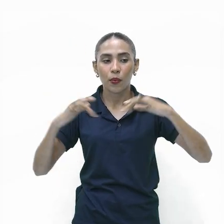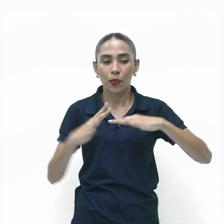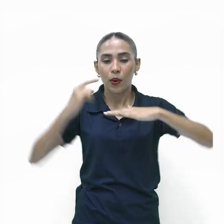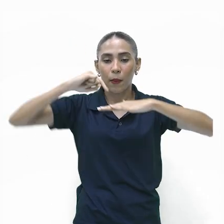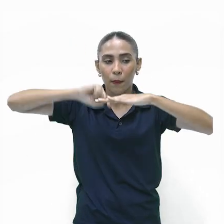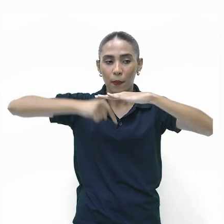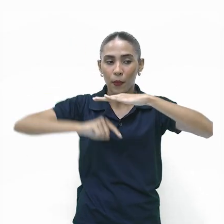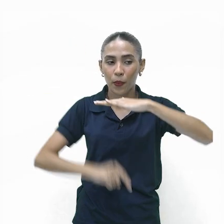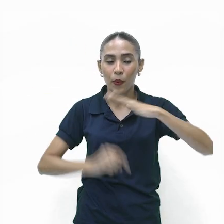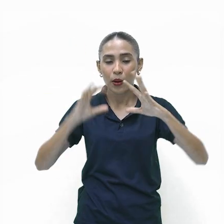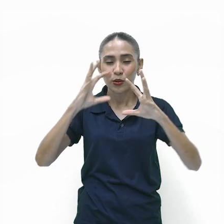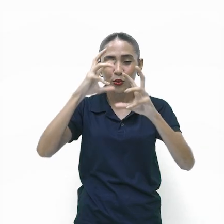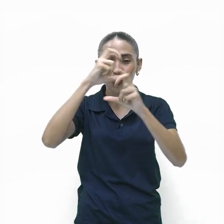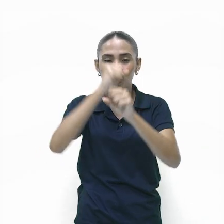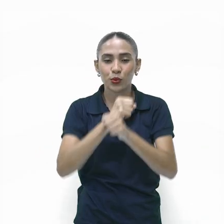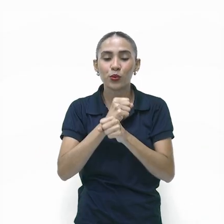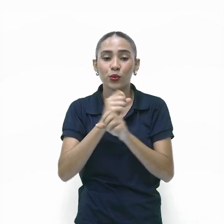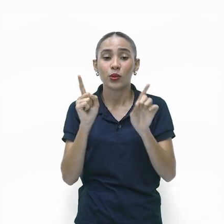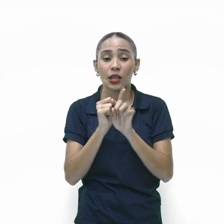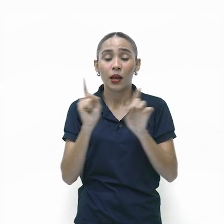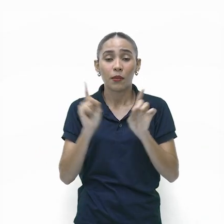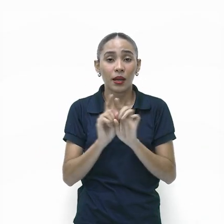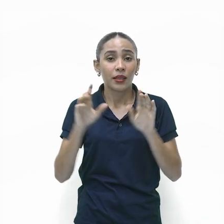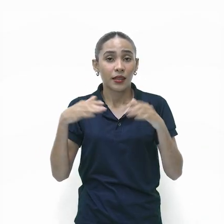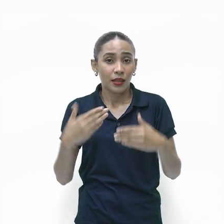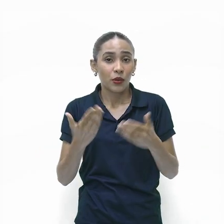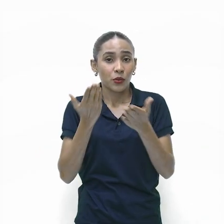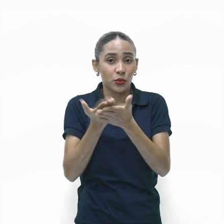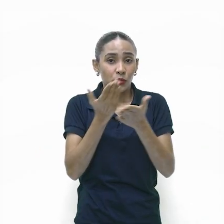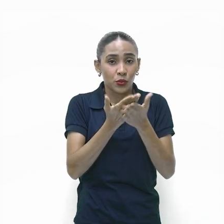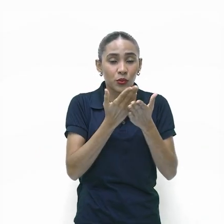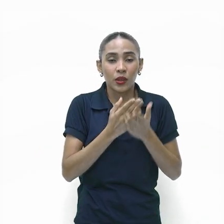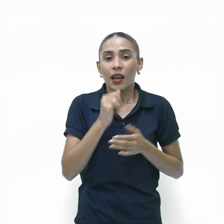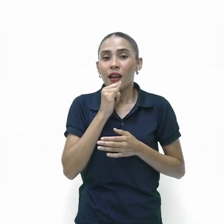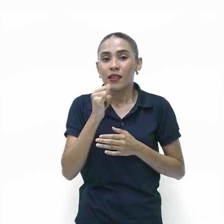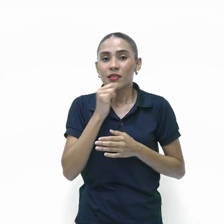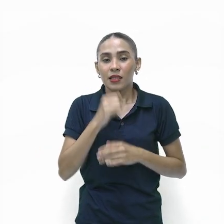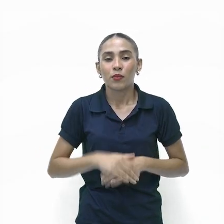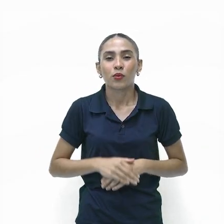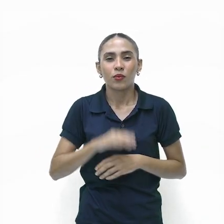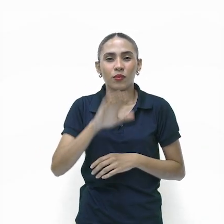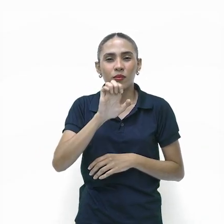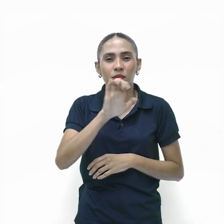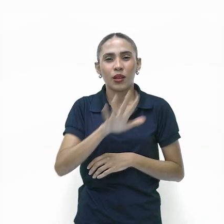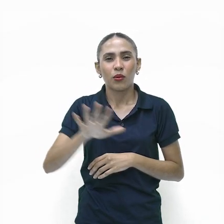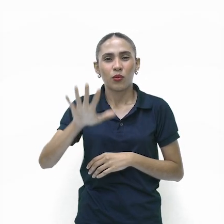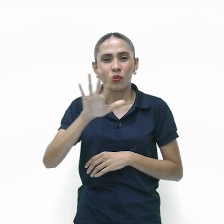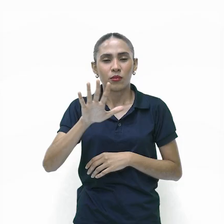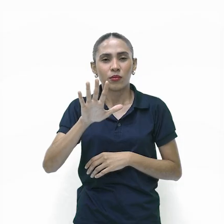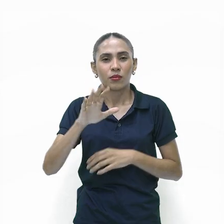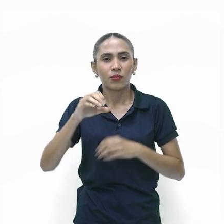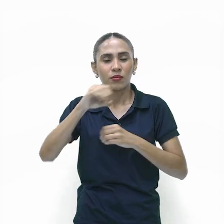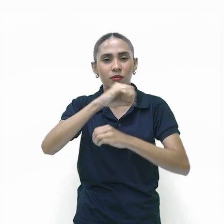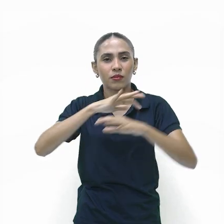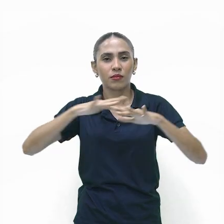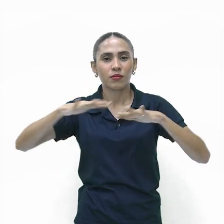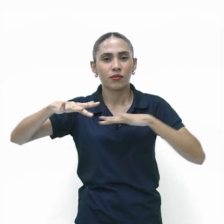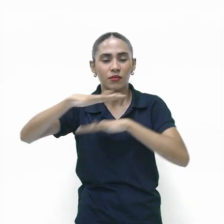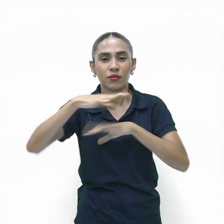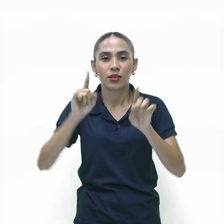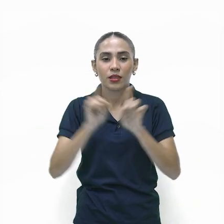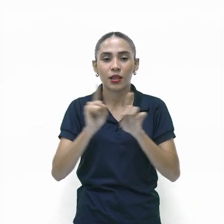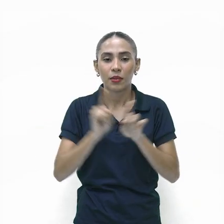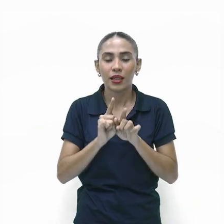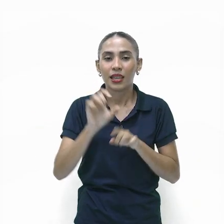aí quando a gente estuda esses ambientes no oceano é que luas como a Europa, né, de Júpiter e